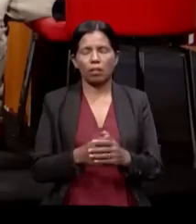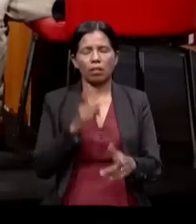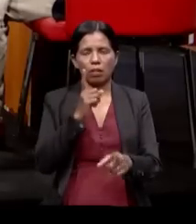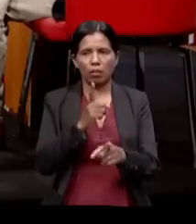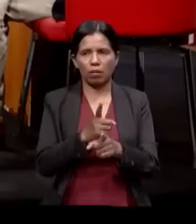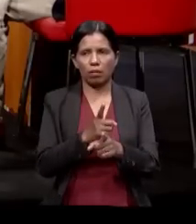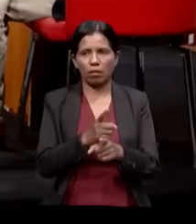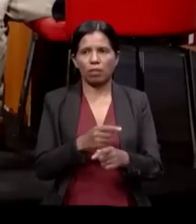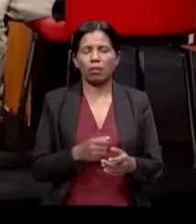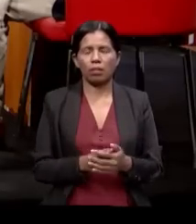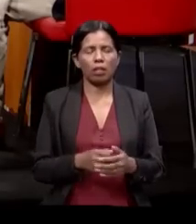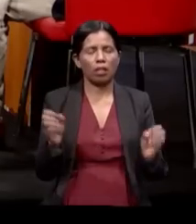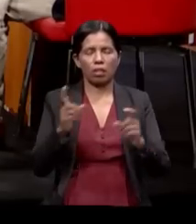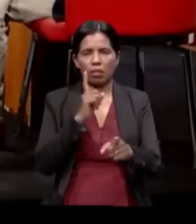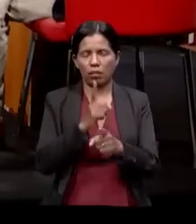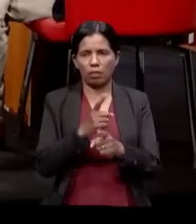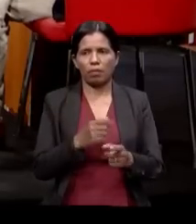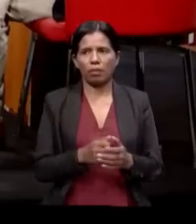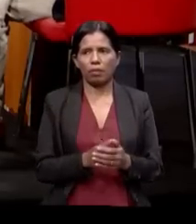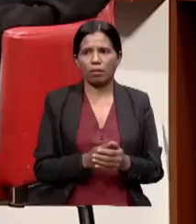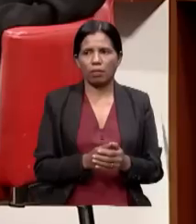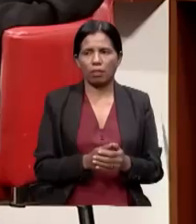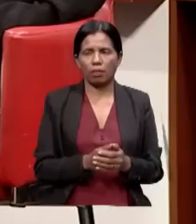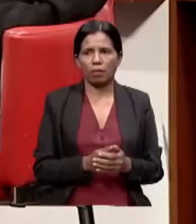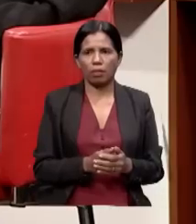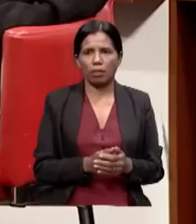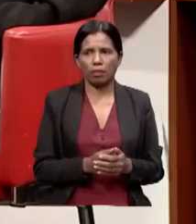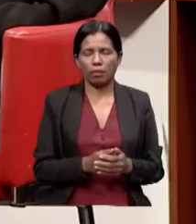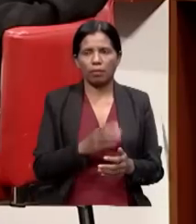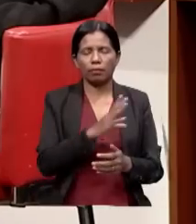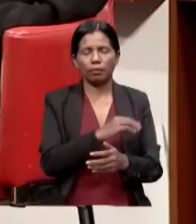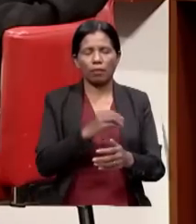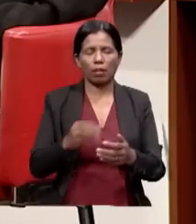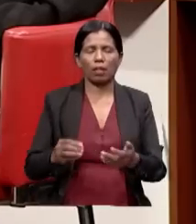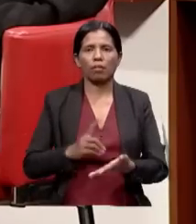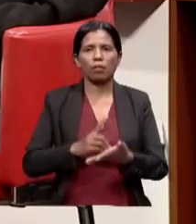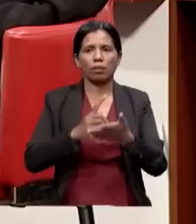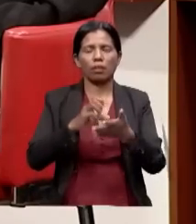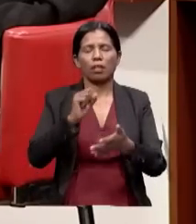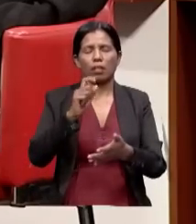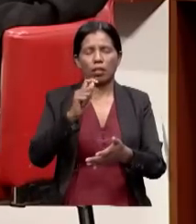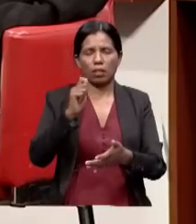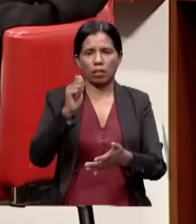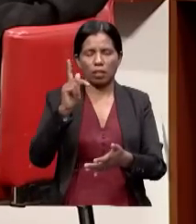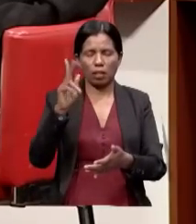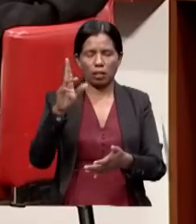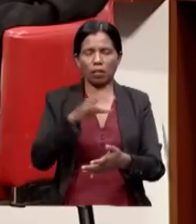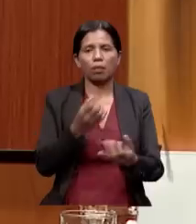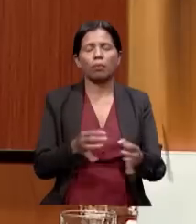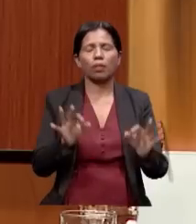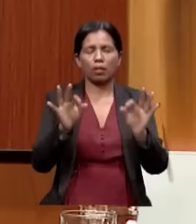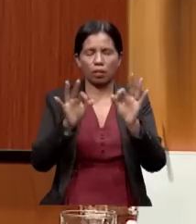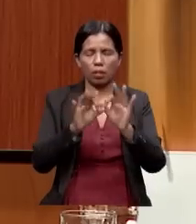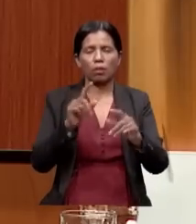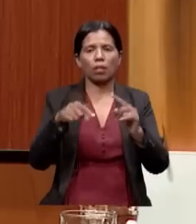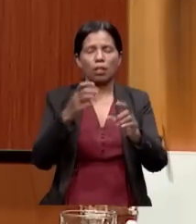ne ilegal. Acto ne acto ilegal. Defensor público está aqui Guterres Chateten. Importante para pesquisa, mas para inhira halo